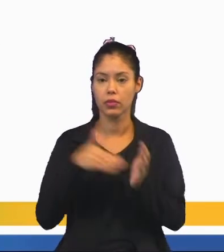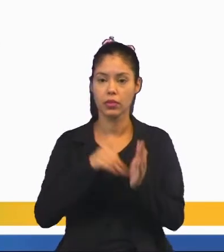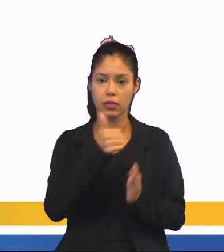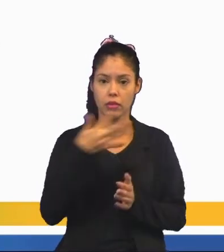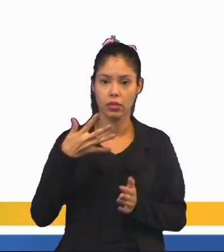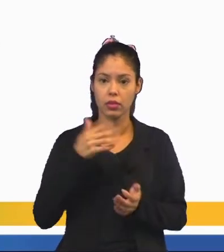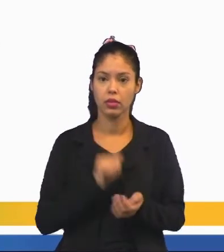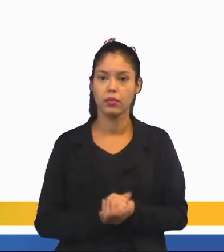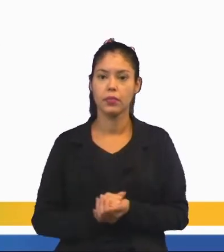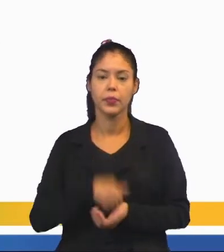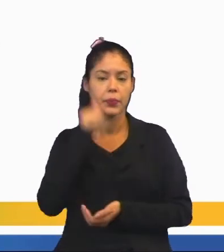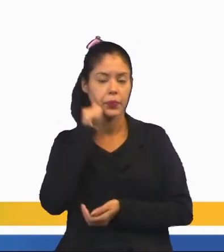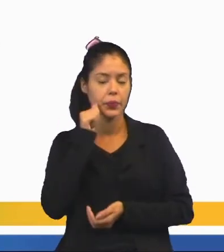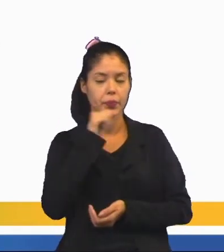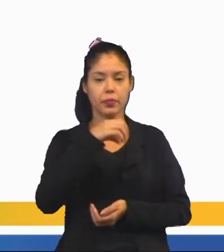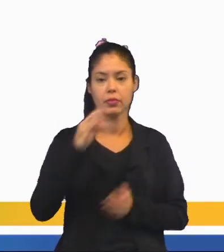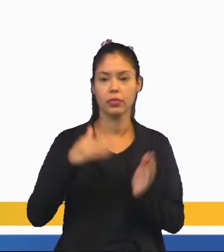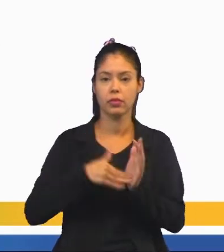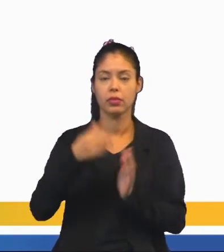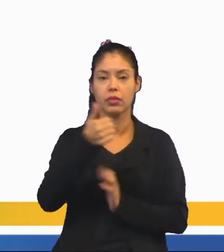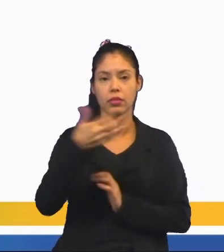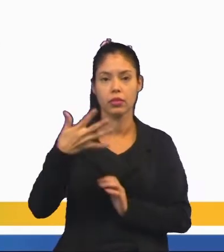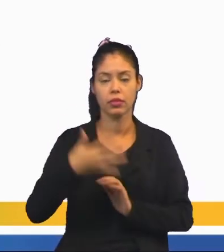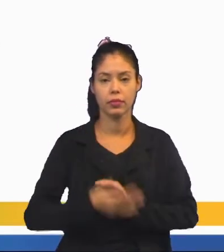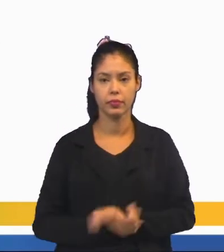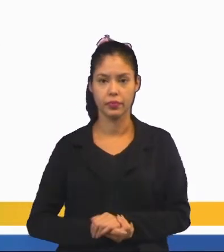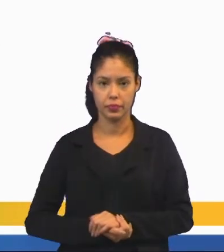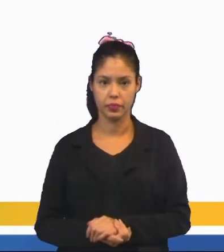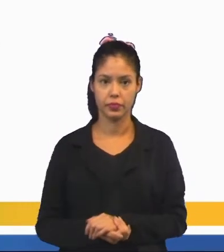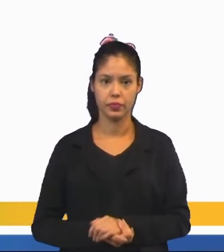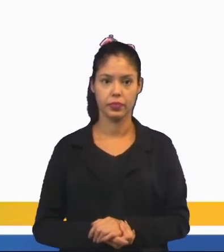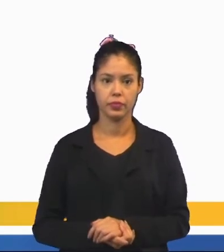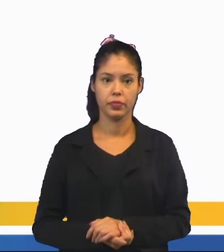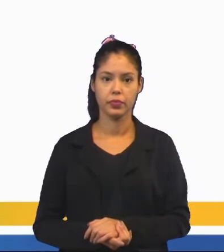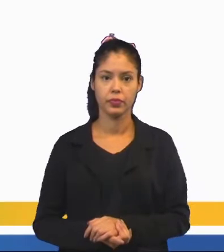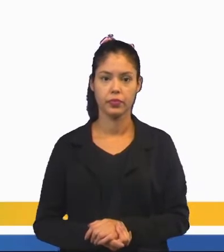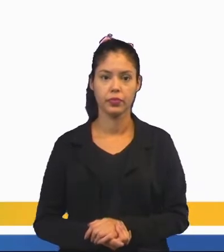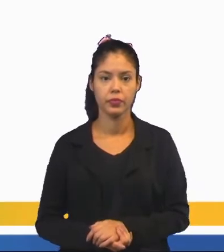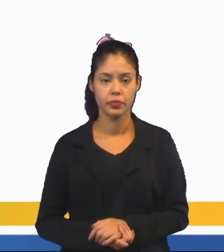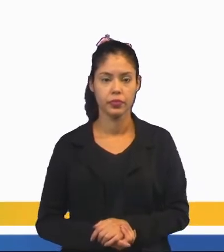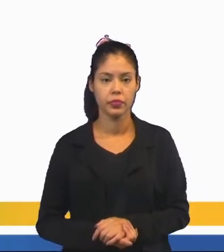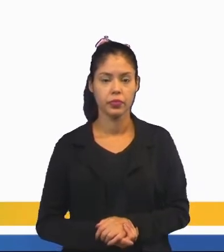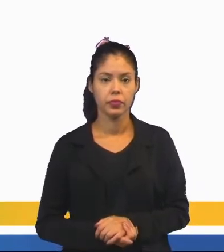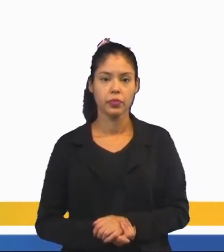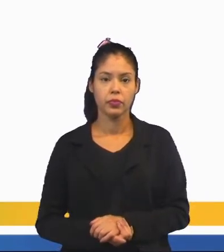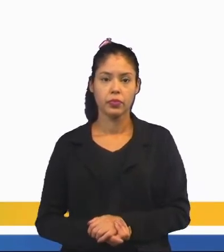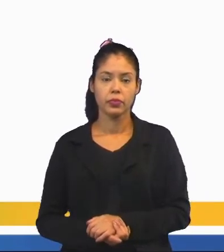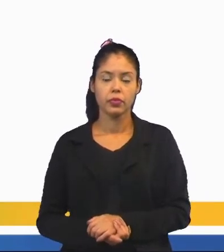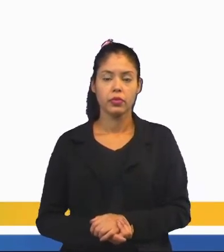a 14 anos e em meninas de 9 a 14 anos.